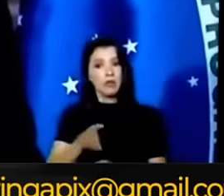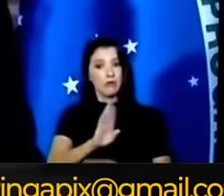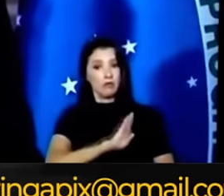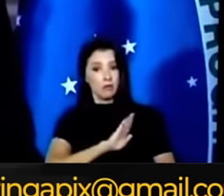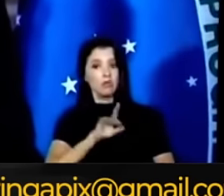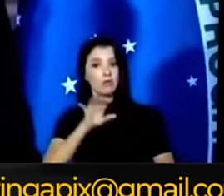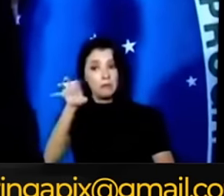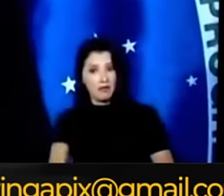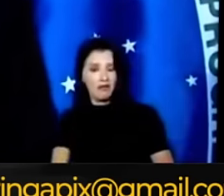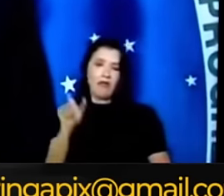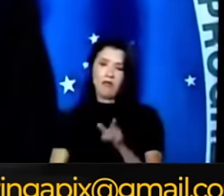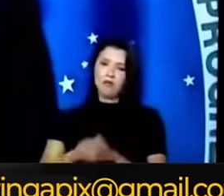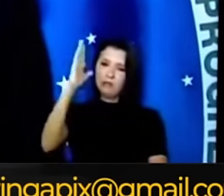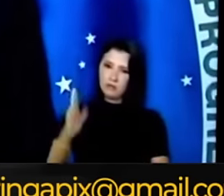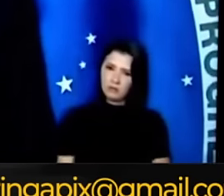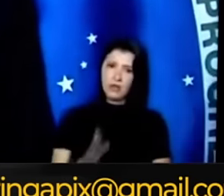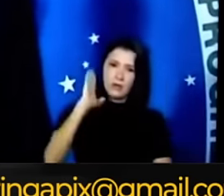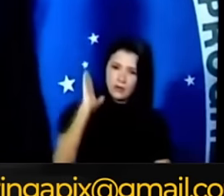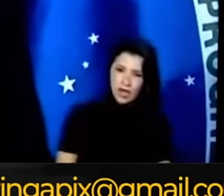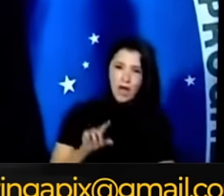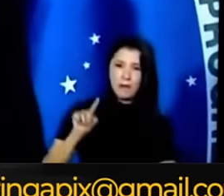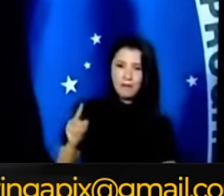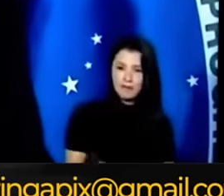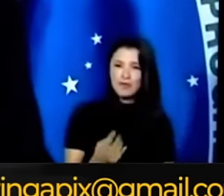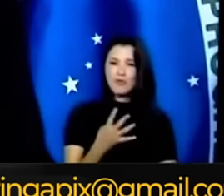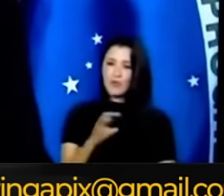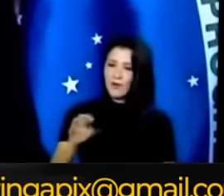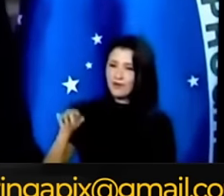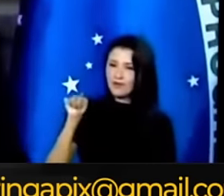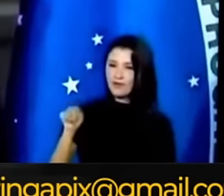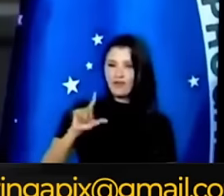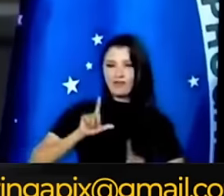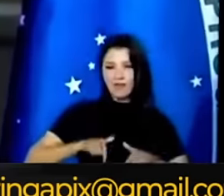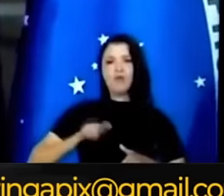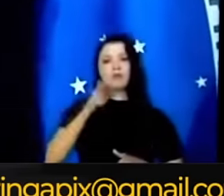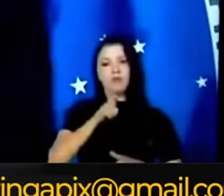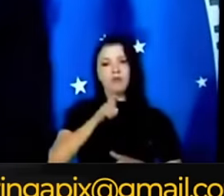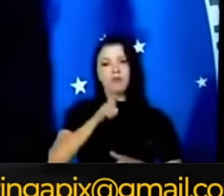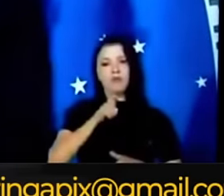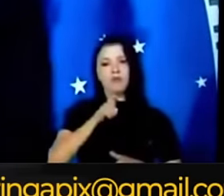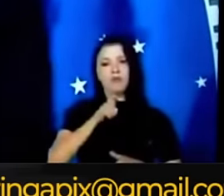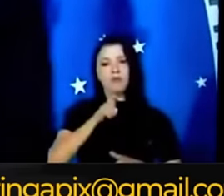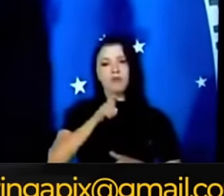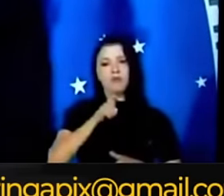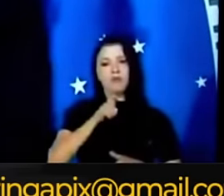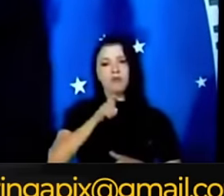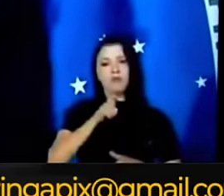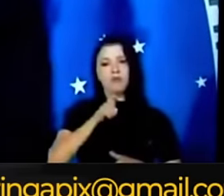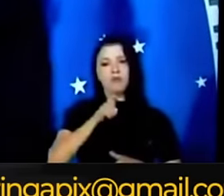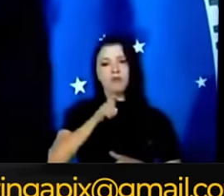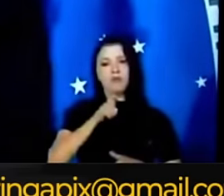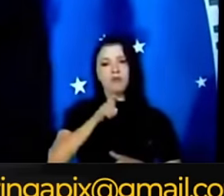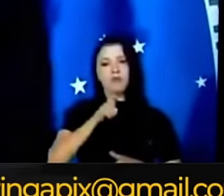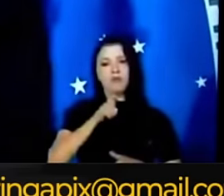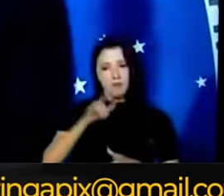gaza como pegamos 1400 que estava em Israel Então pessoal não acredito Nenhum desses números que ele